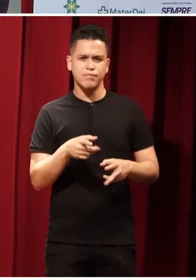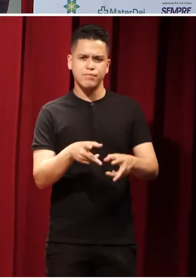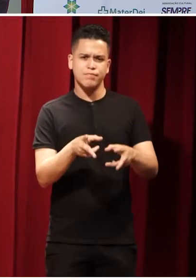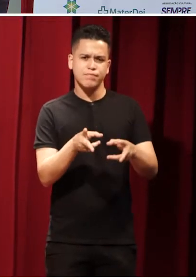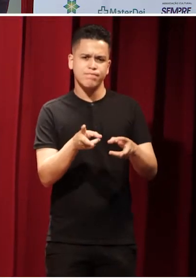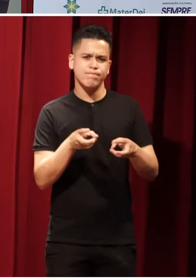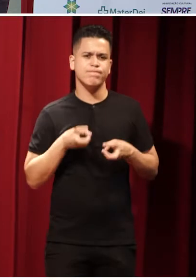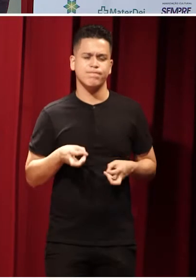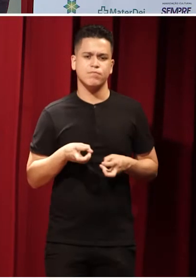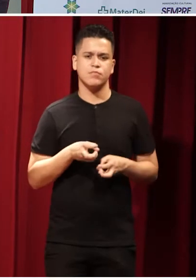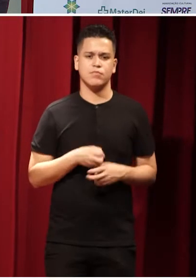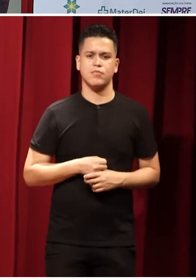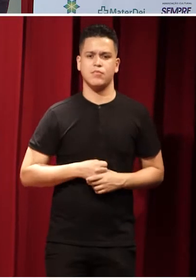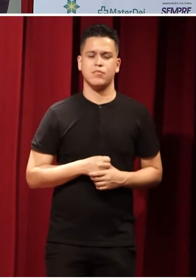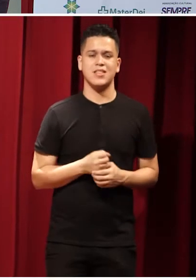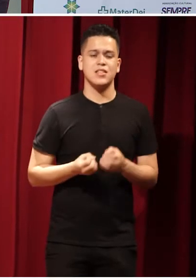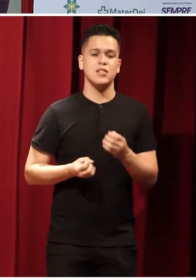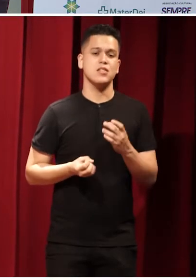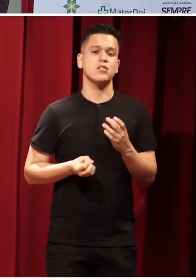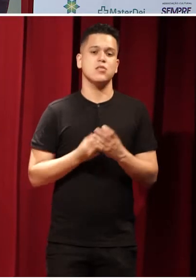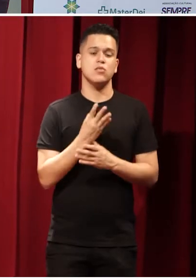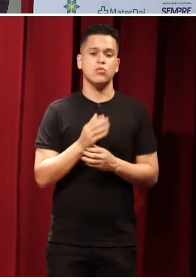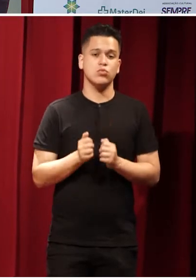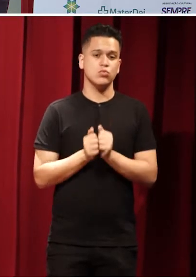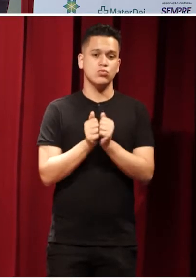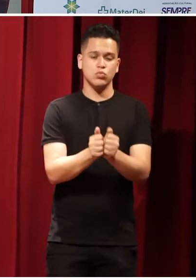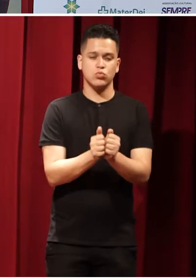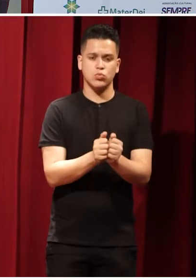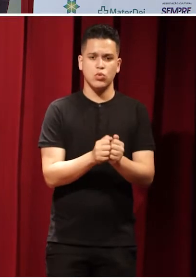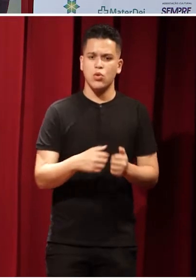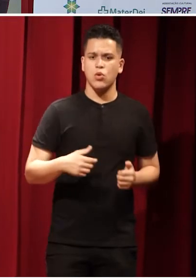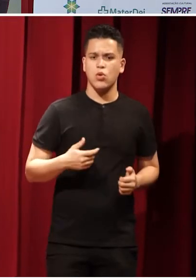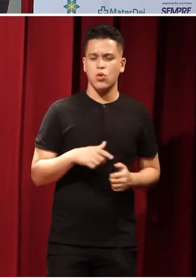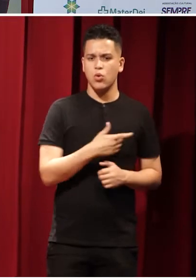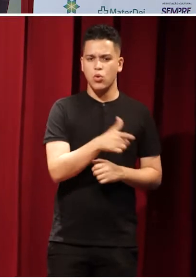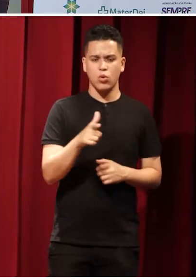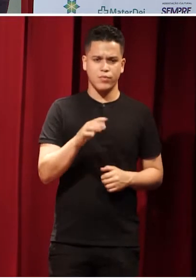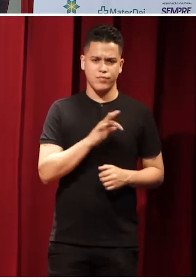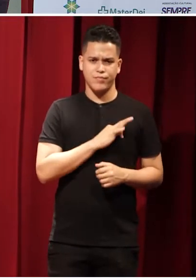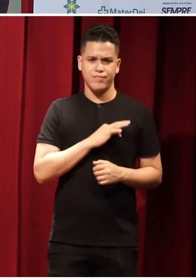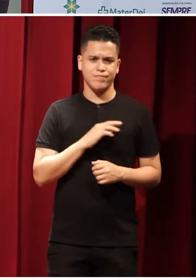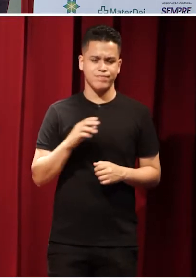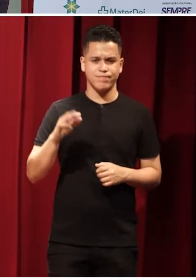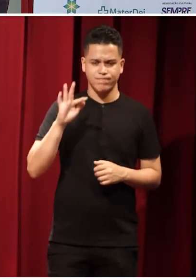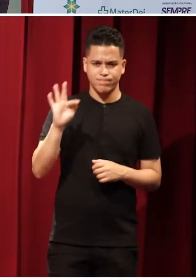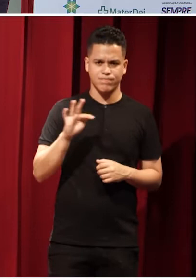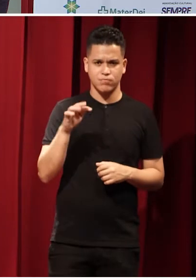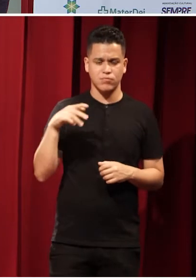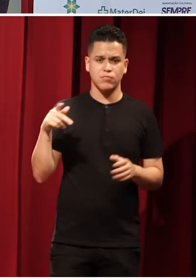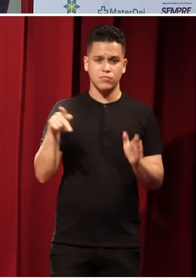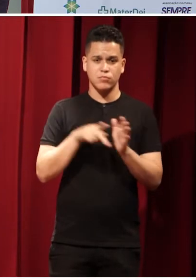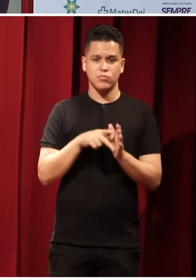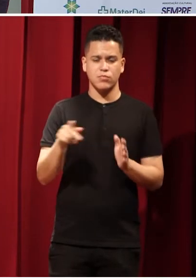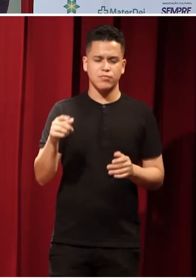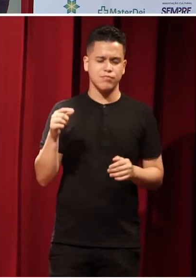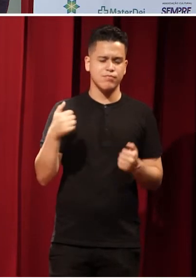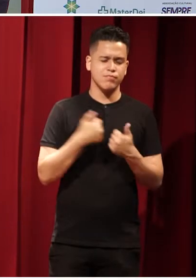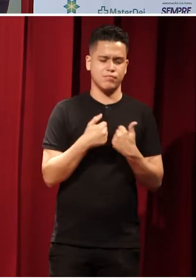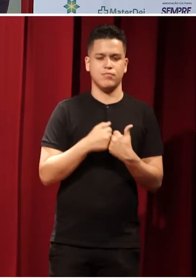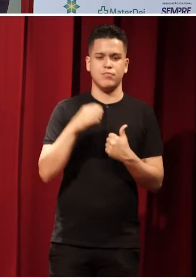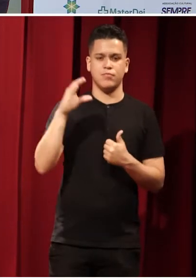disso, ele percebeu isso e ele criou, junto com técnicos da Embrapa